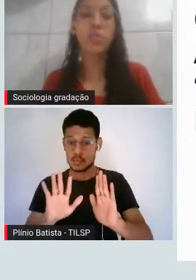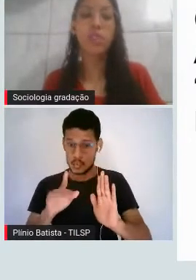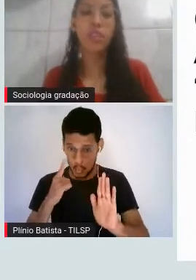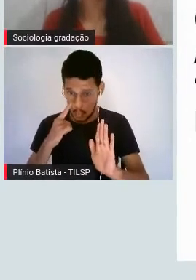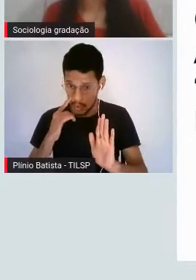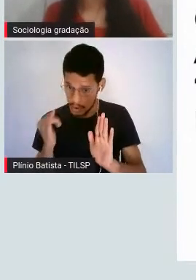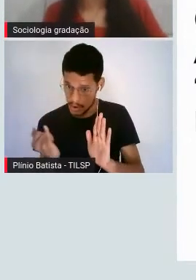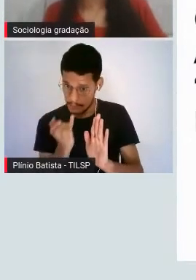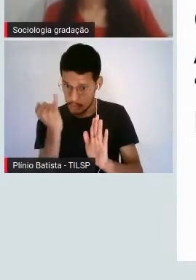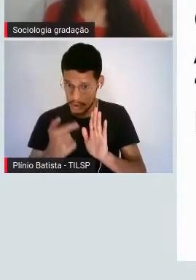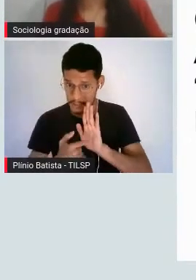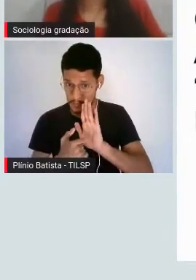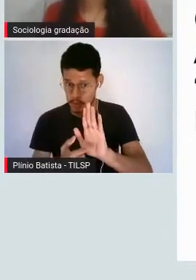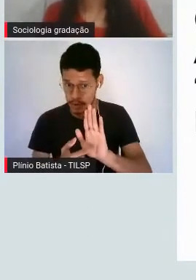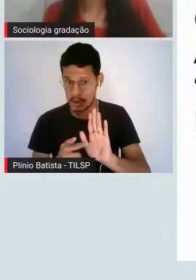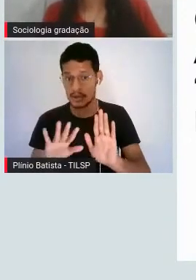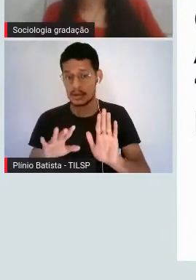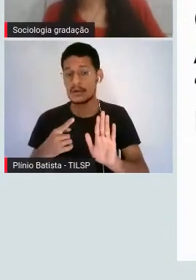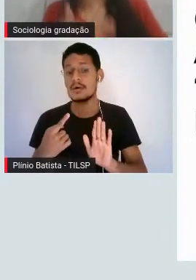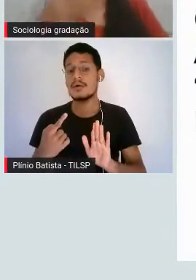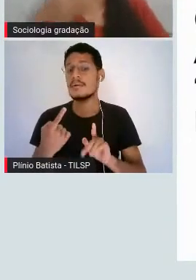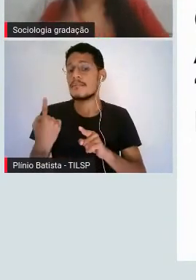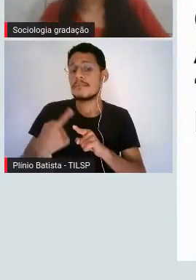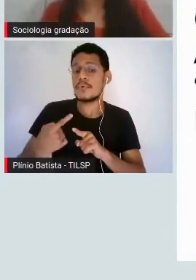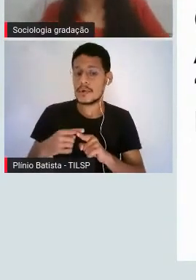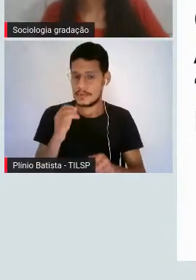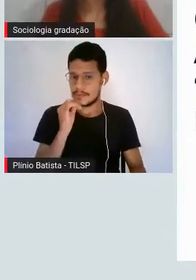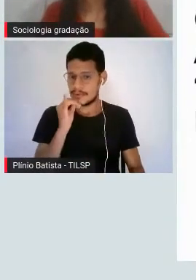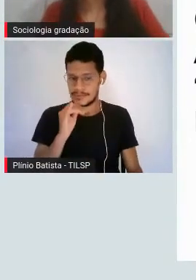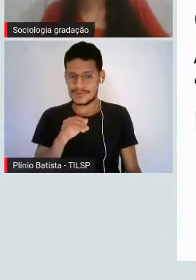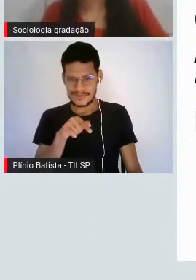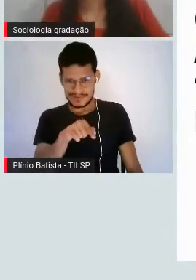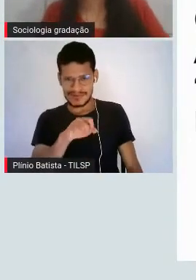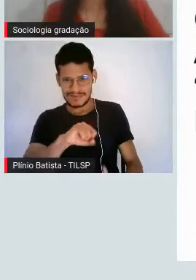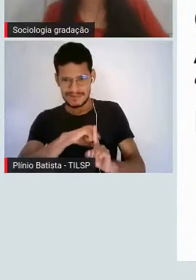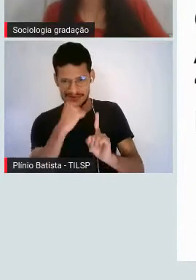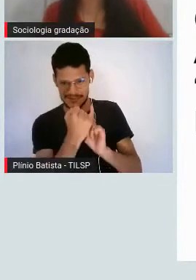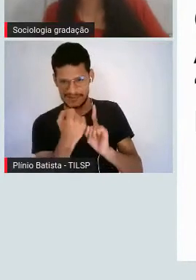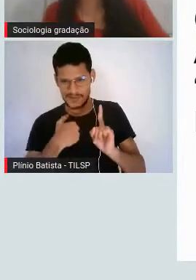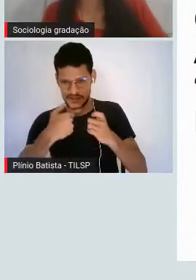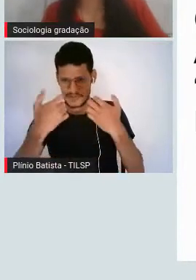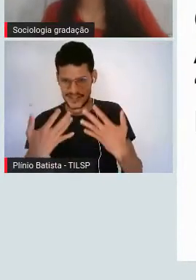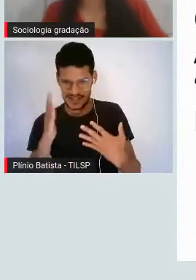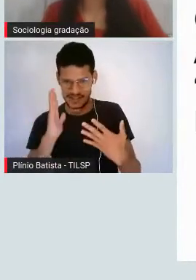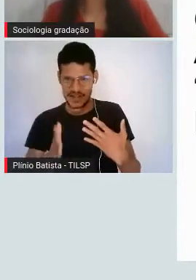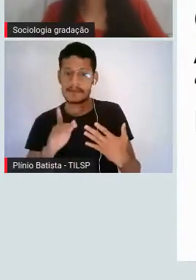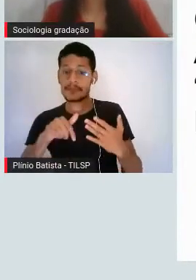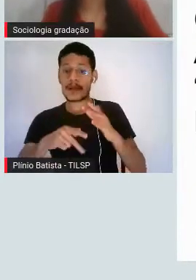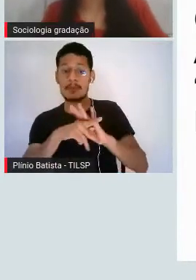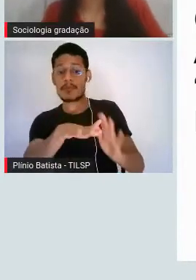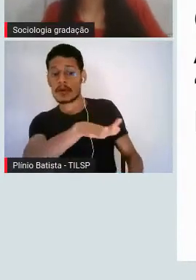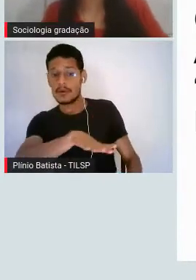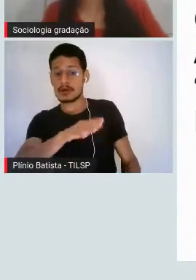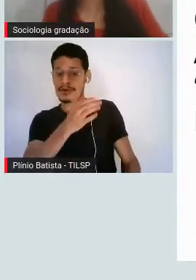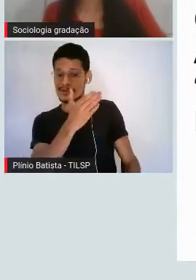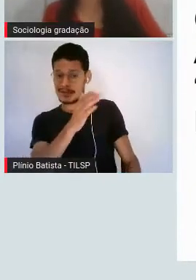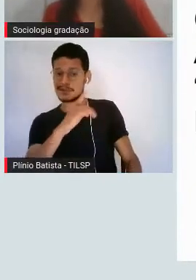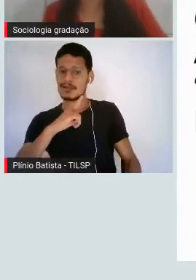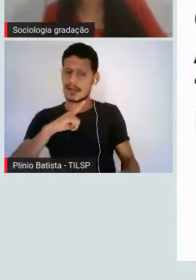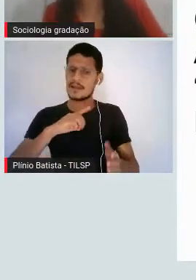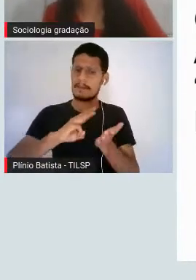questão porque a sociologia, como falei no início, ela é uma ciência que tem métodos e